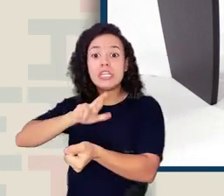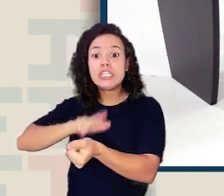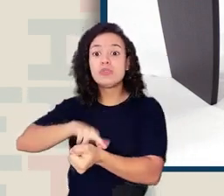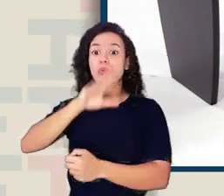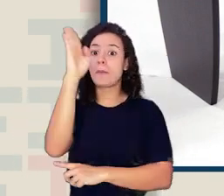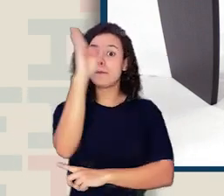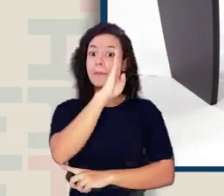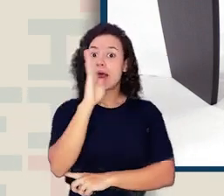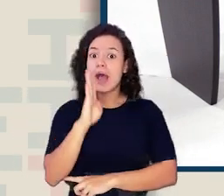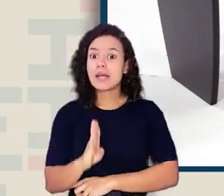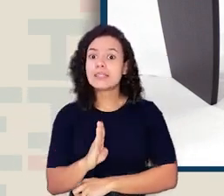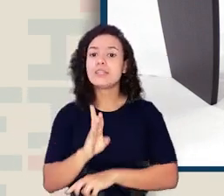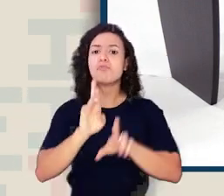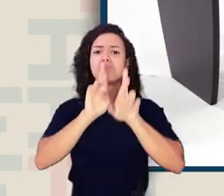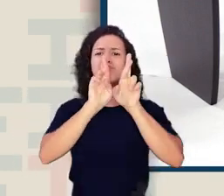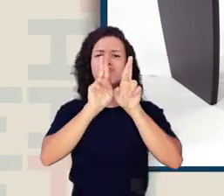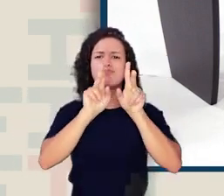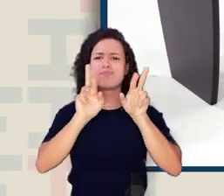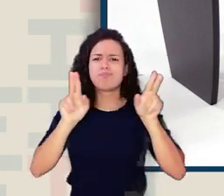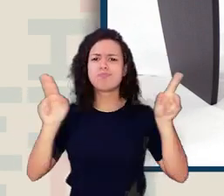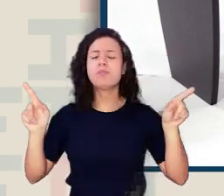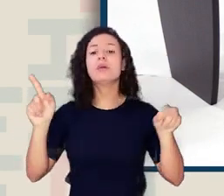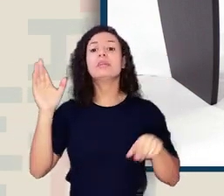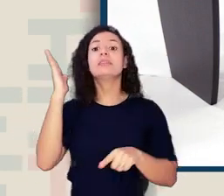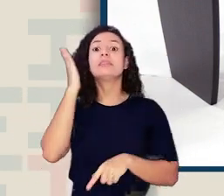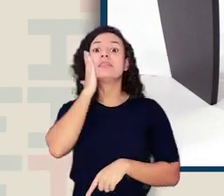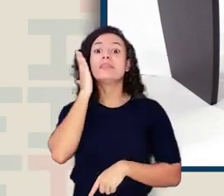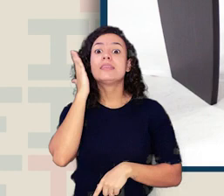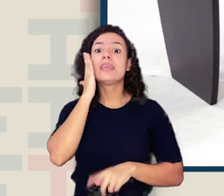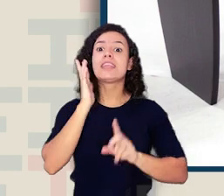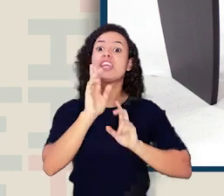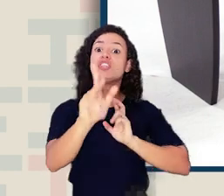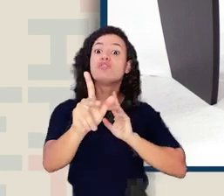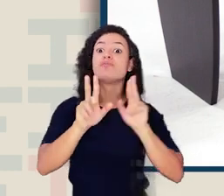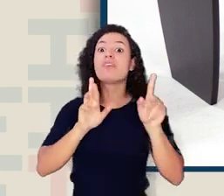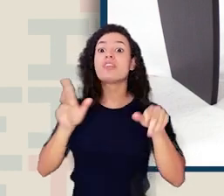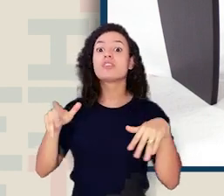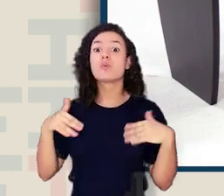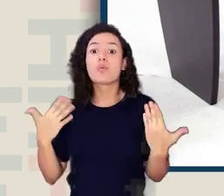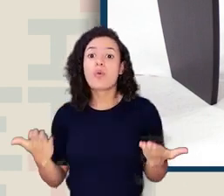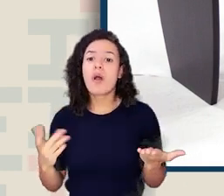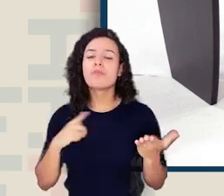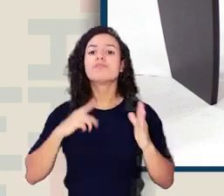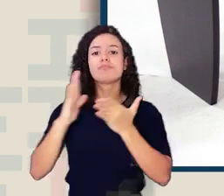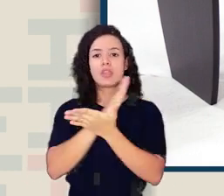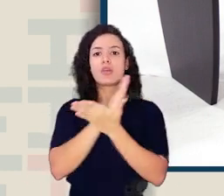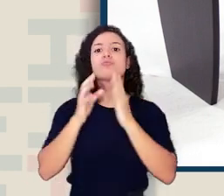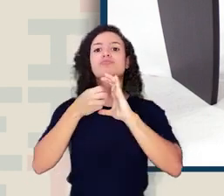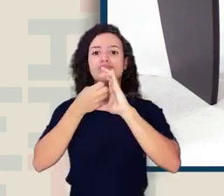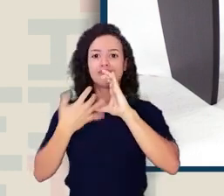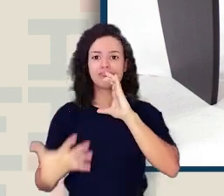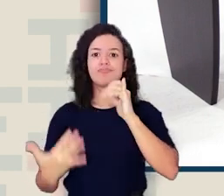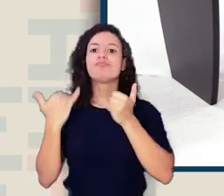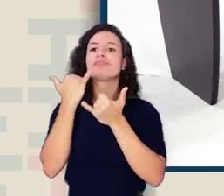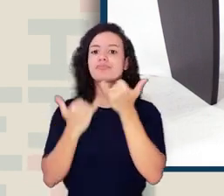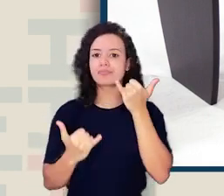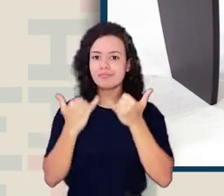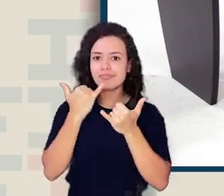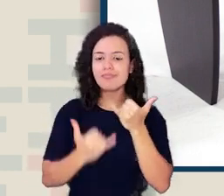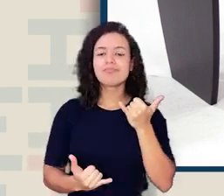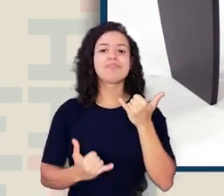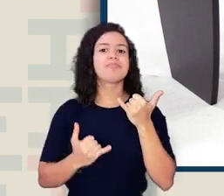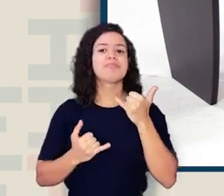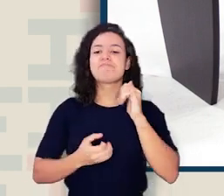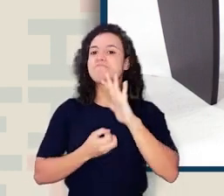nossa rítmica, Brasil, diversa, e entender as diferenças e que nós temos também características que são